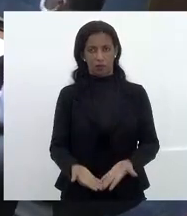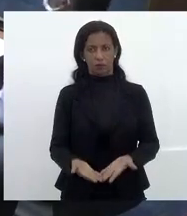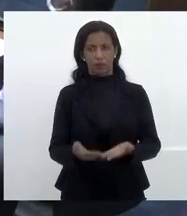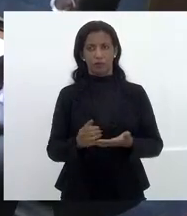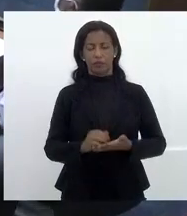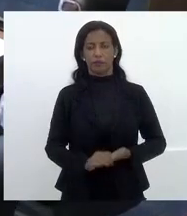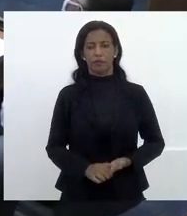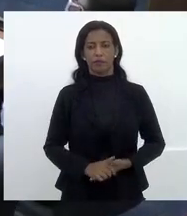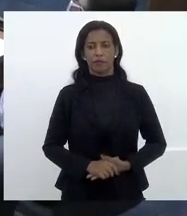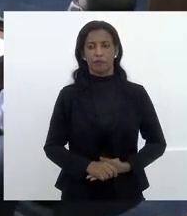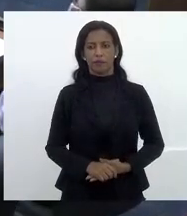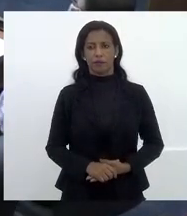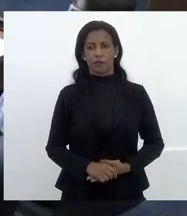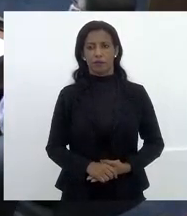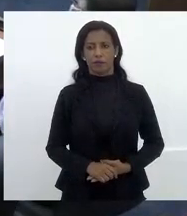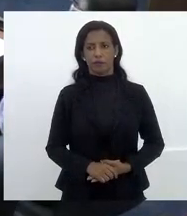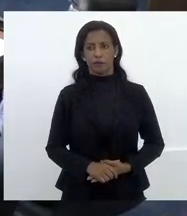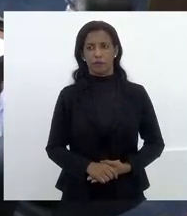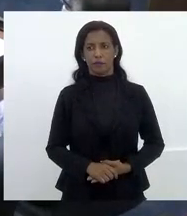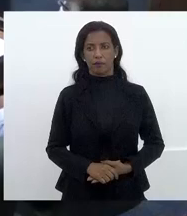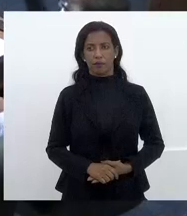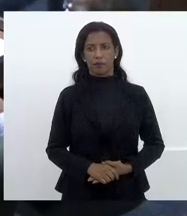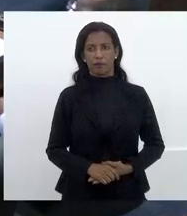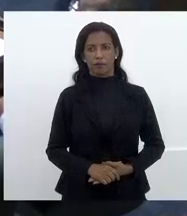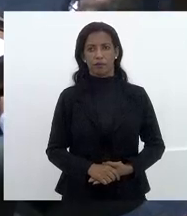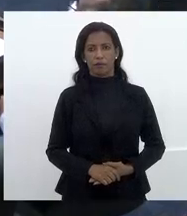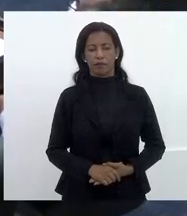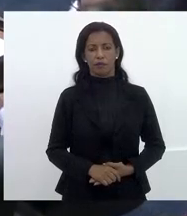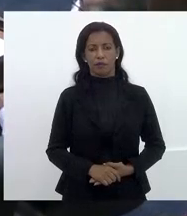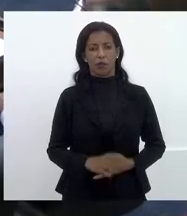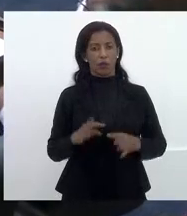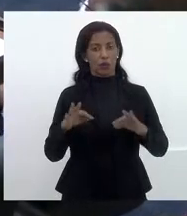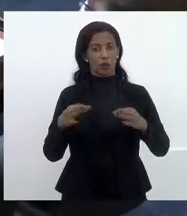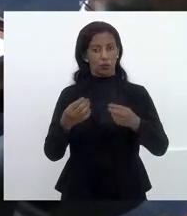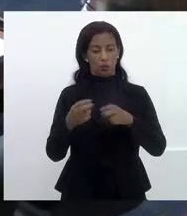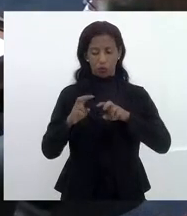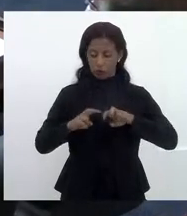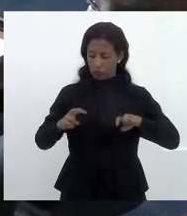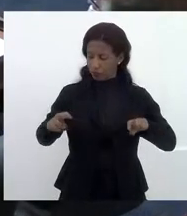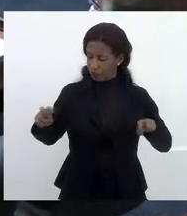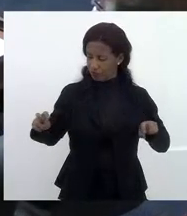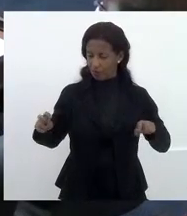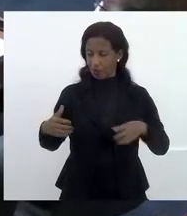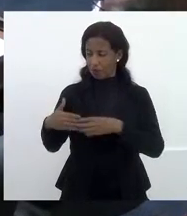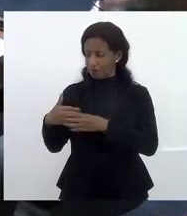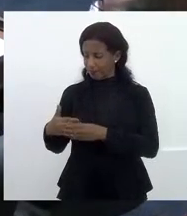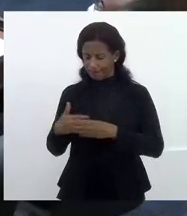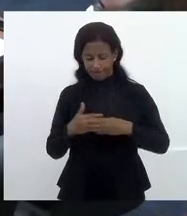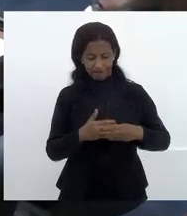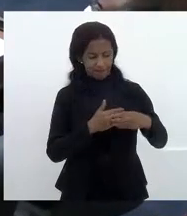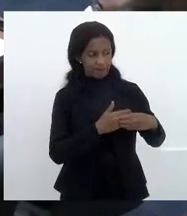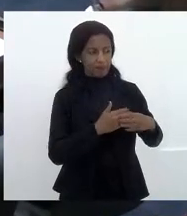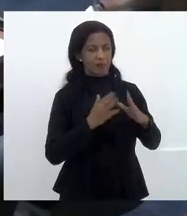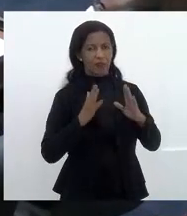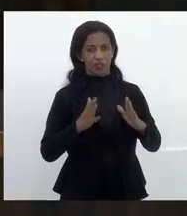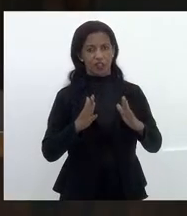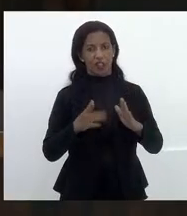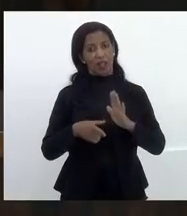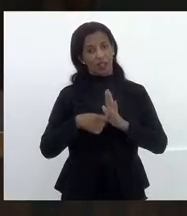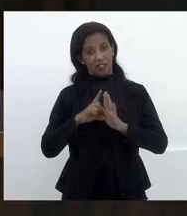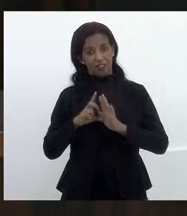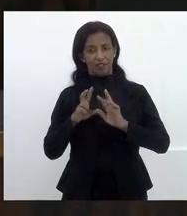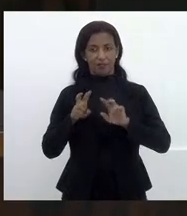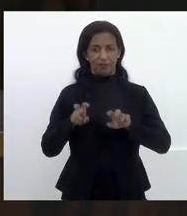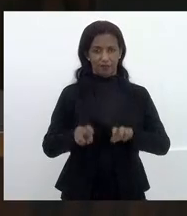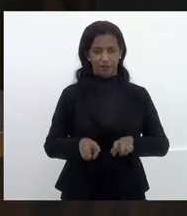dia Olá quero saudar todos os membros da mesa com que eu já comprimentei antes de compormos a